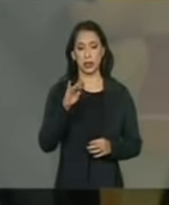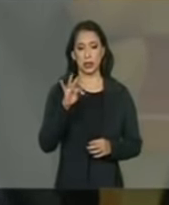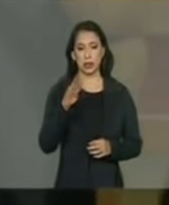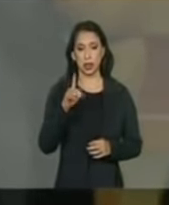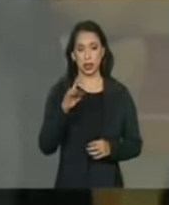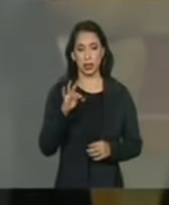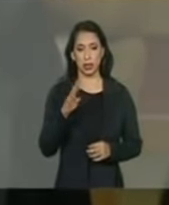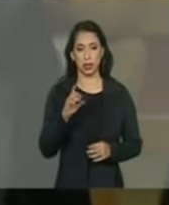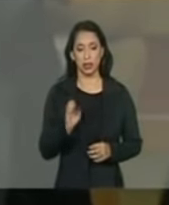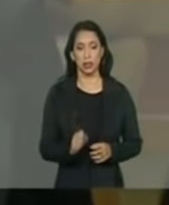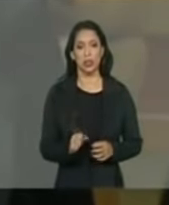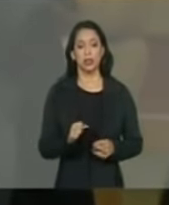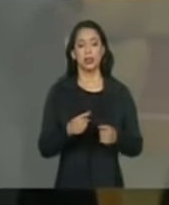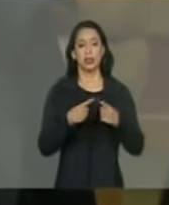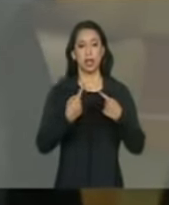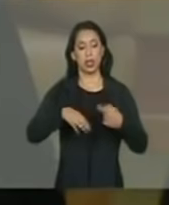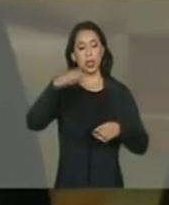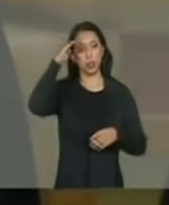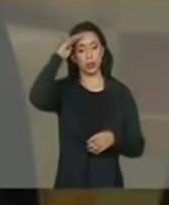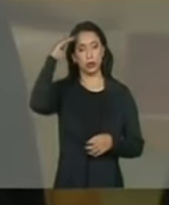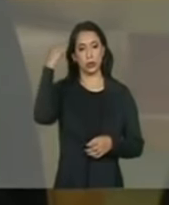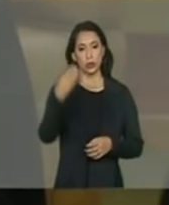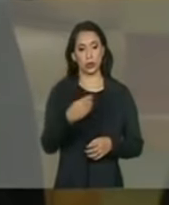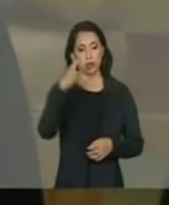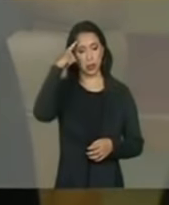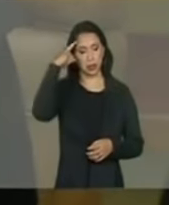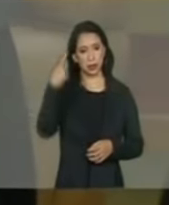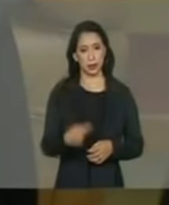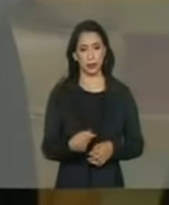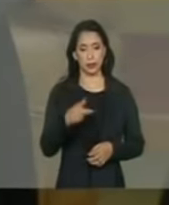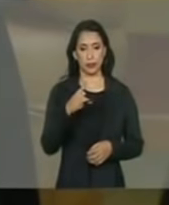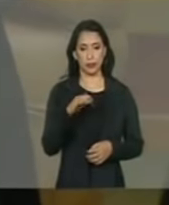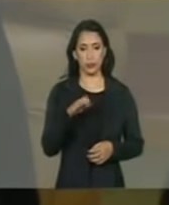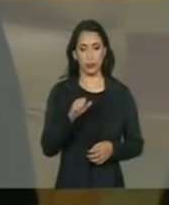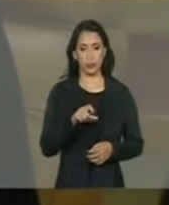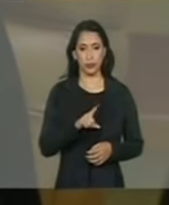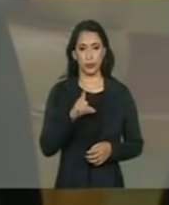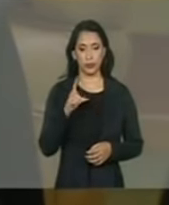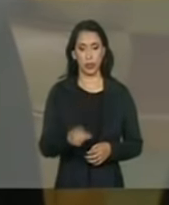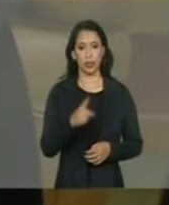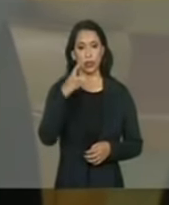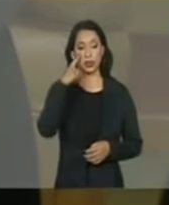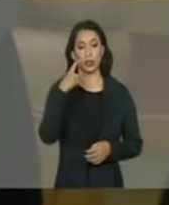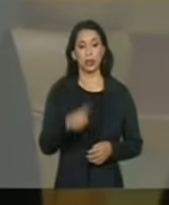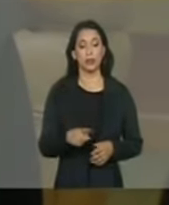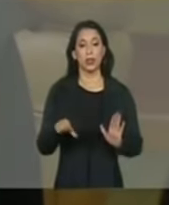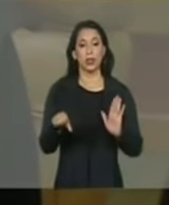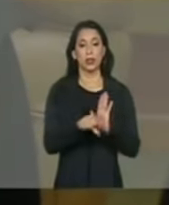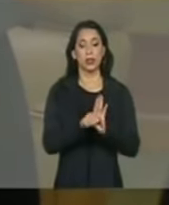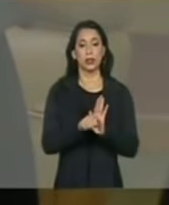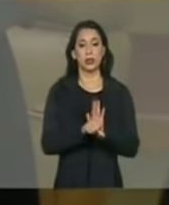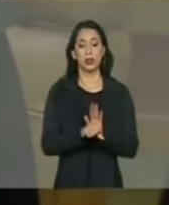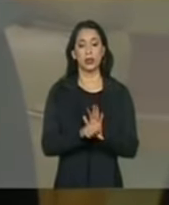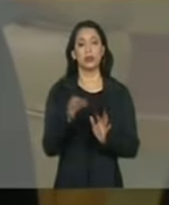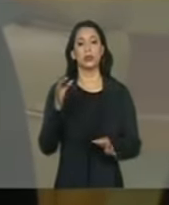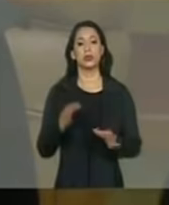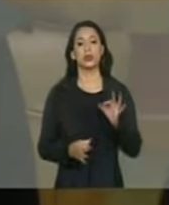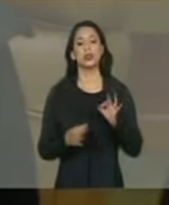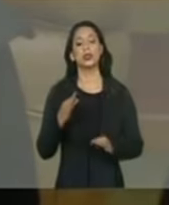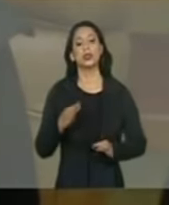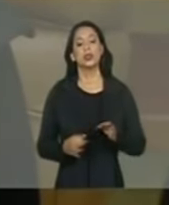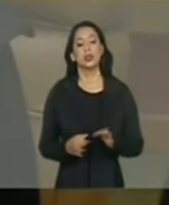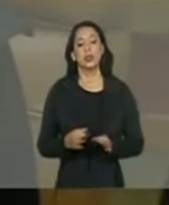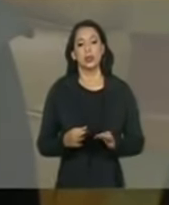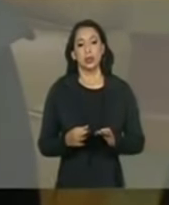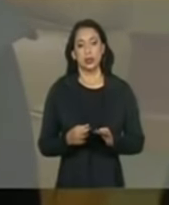desconstituição da autoridade da coisa julgada penal mediante invalidação da condenação criminal quanto o juízo rescisório e